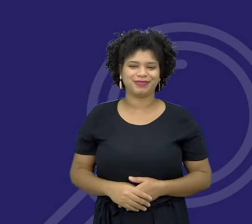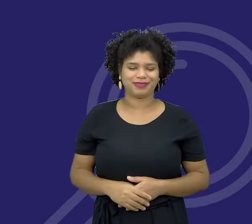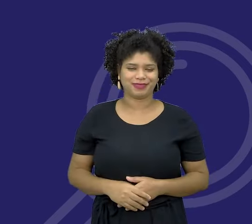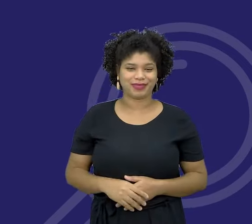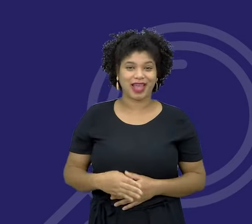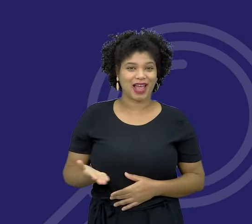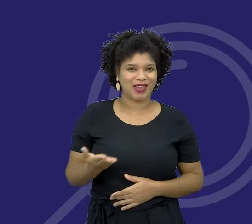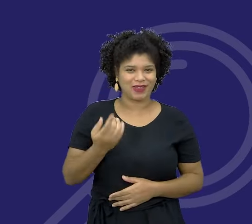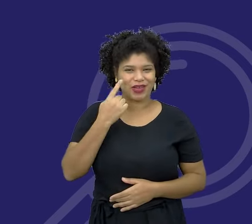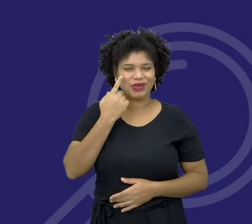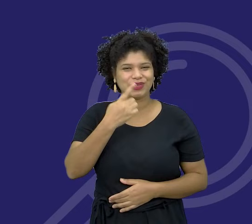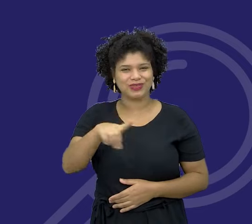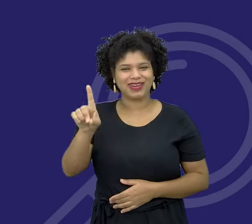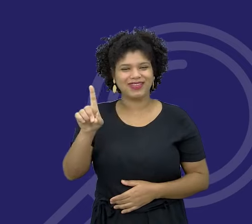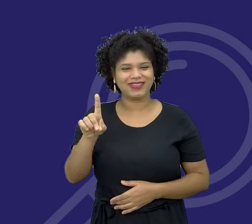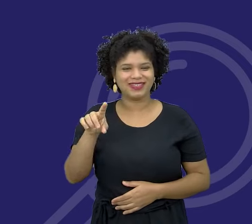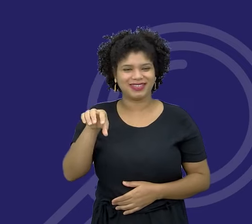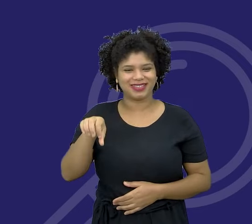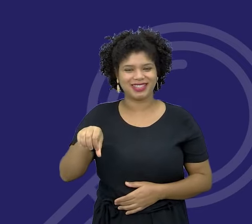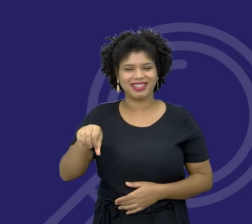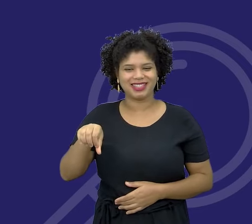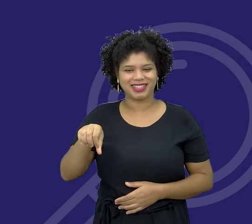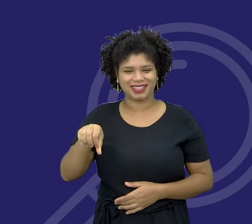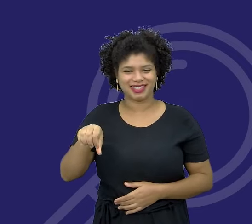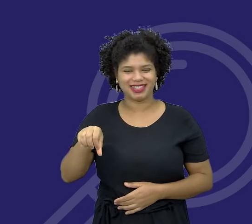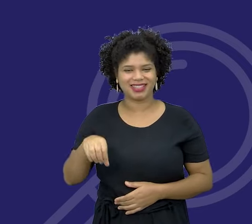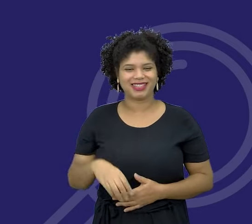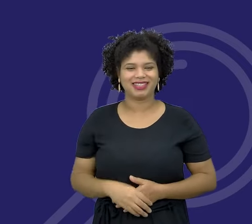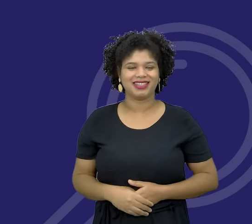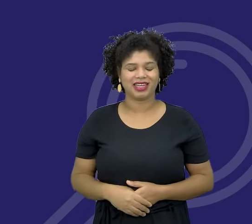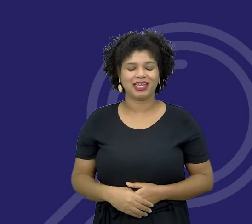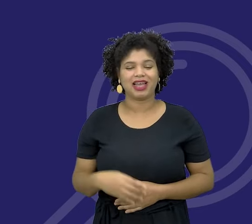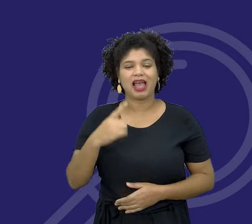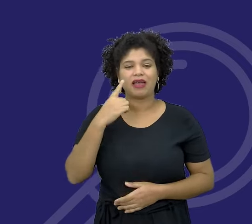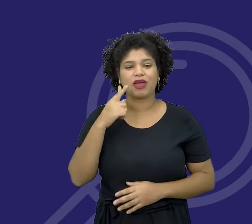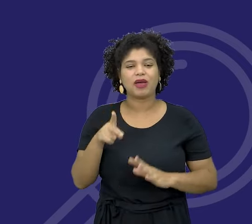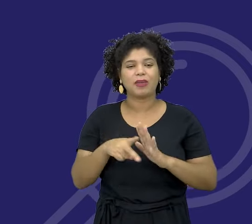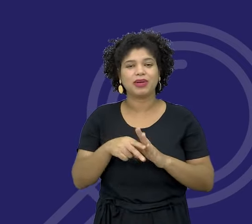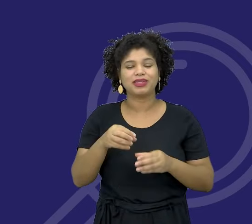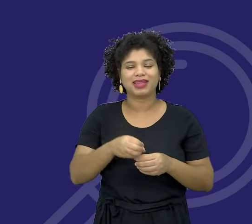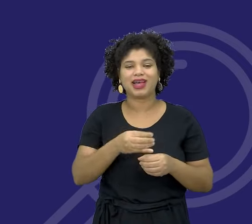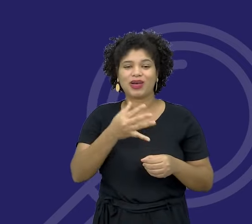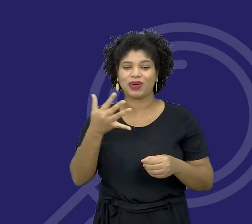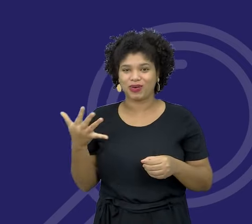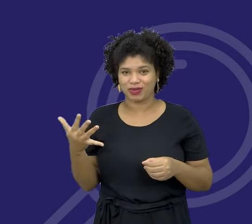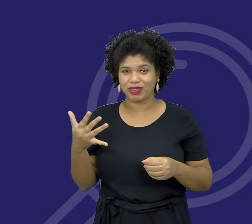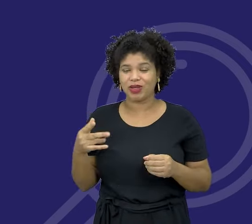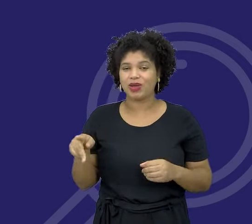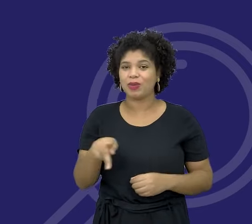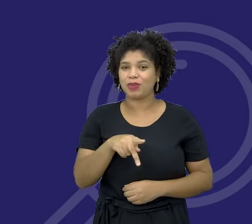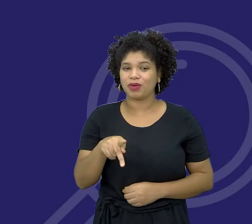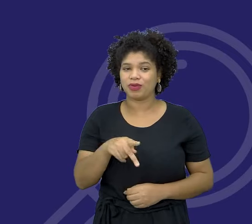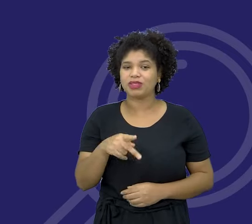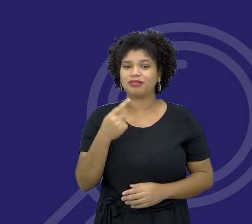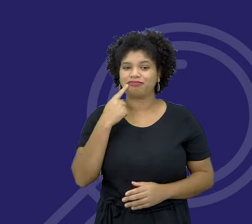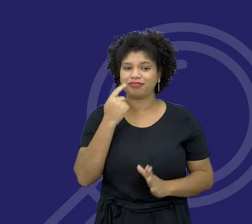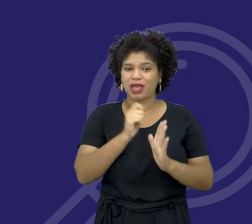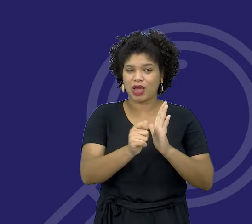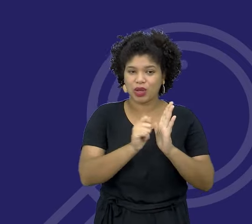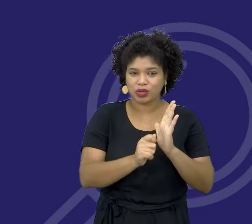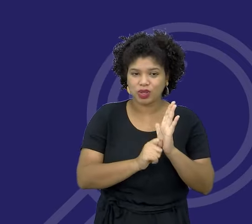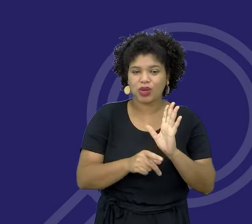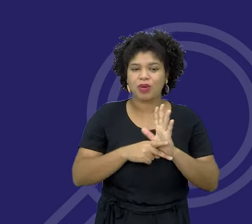para a última parte, para finalizar aqui. E a formalização de conteúdo. O professor registra de maneira